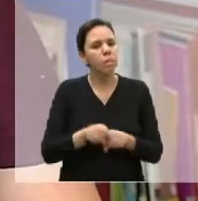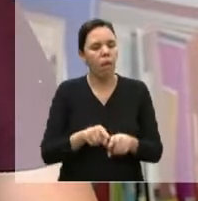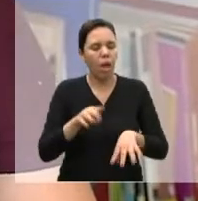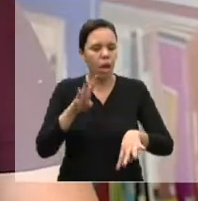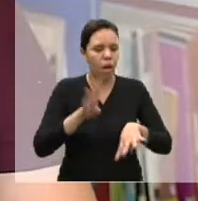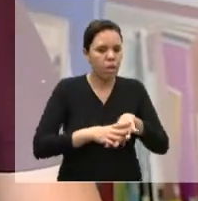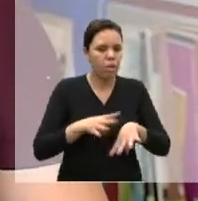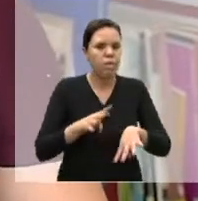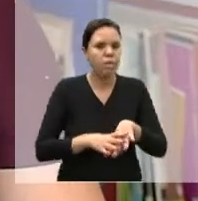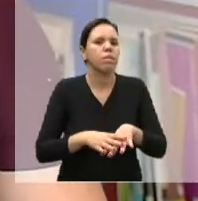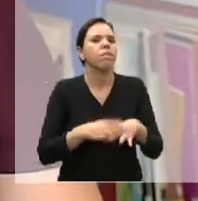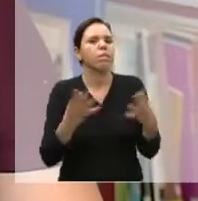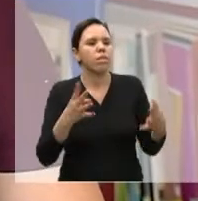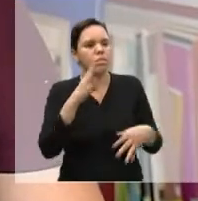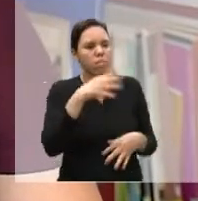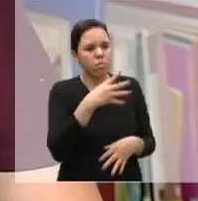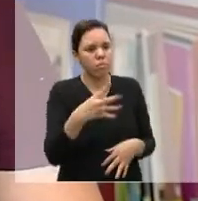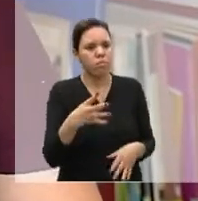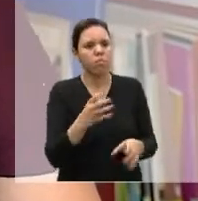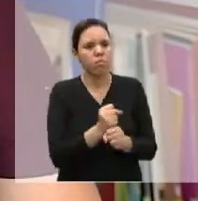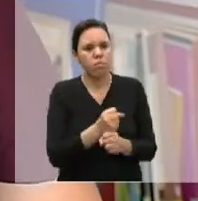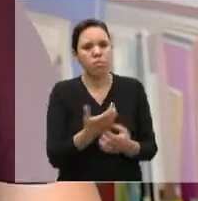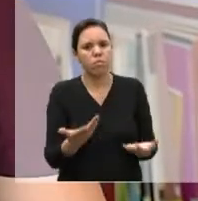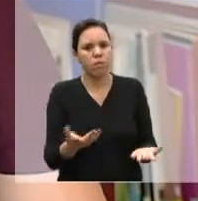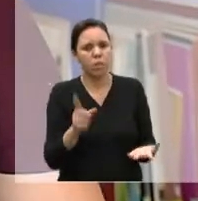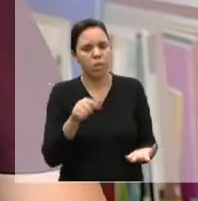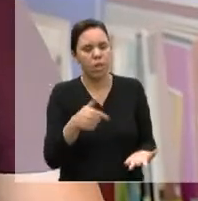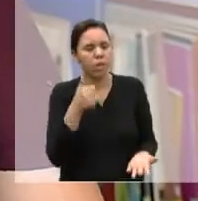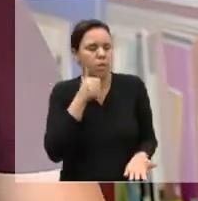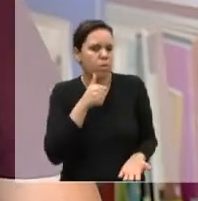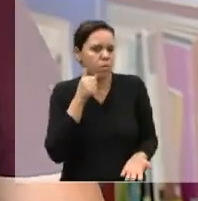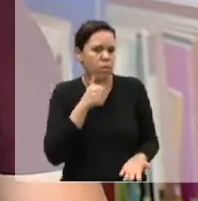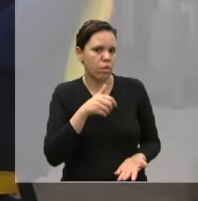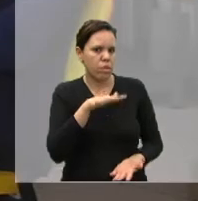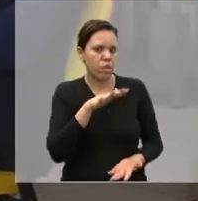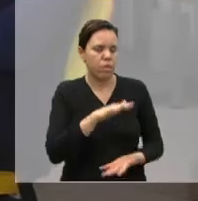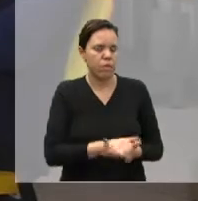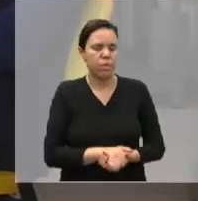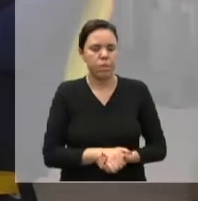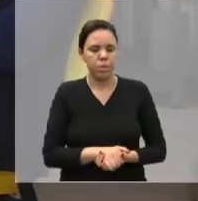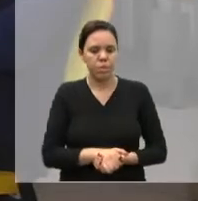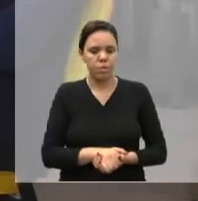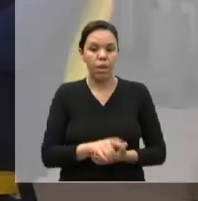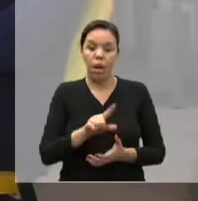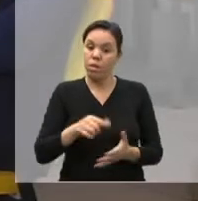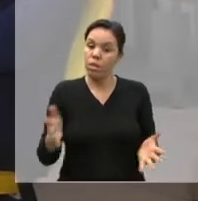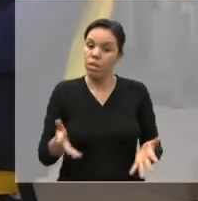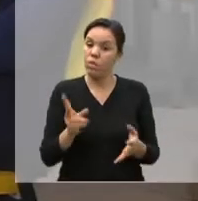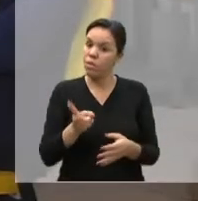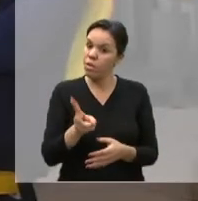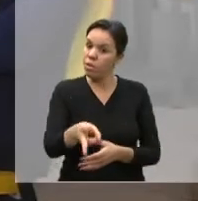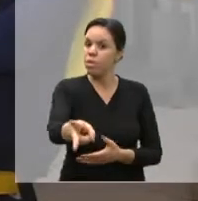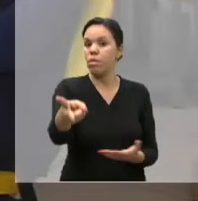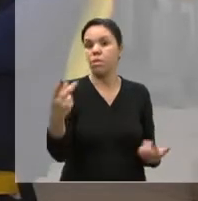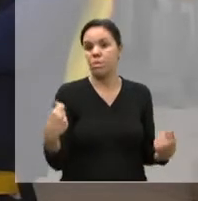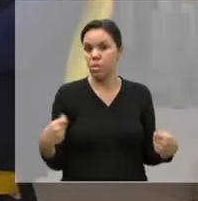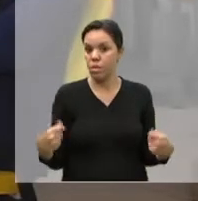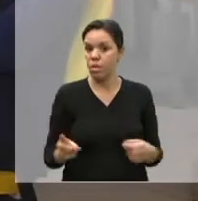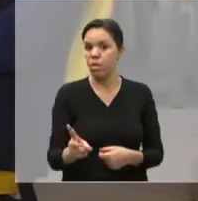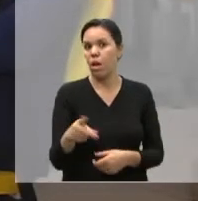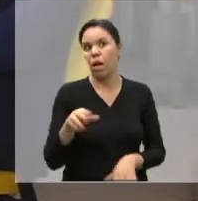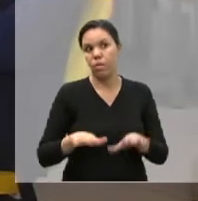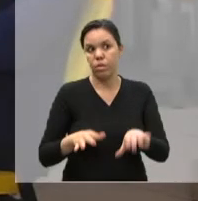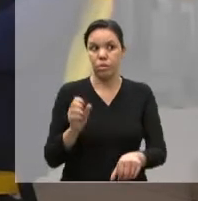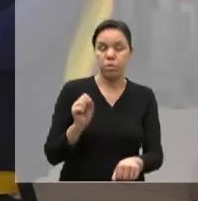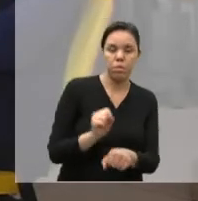onde há uma deficiência, uma subrepresentação das mulheres. Mas esse incentivo ele tem que ser contínuo, porque no momento que a gente para, a